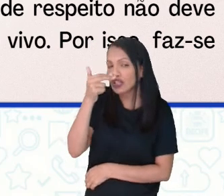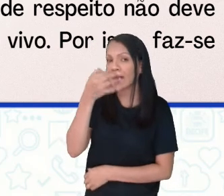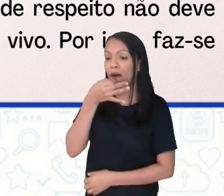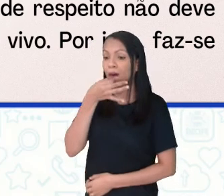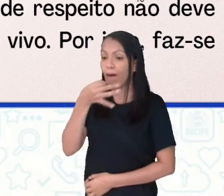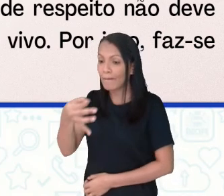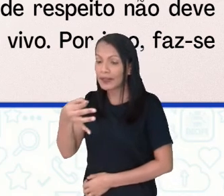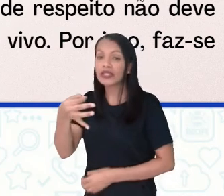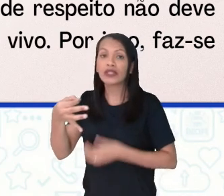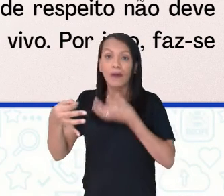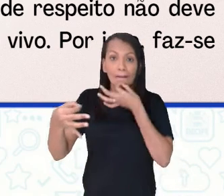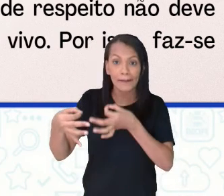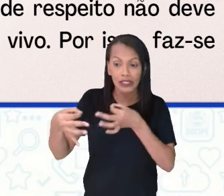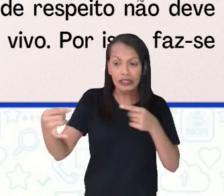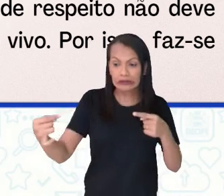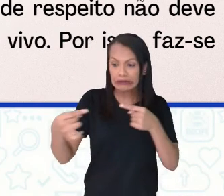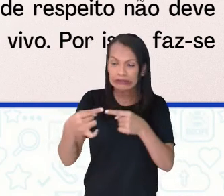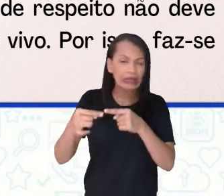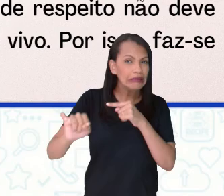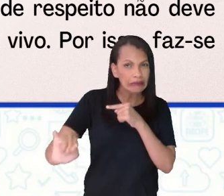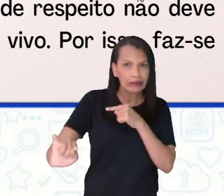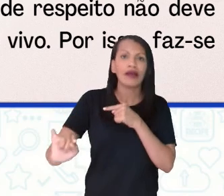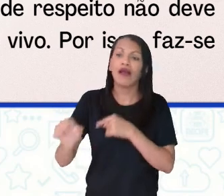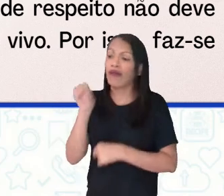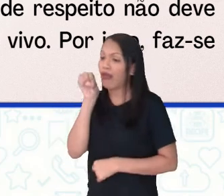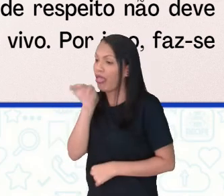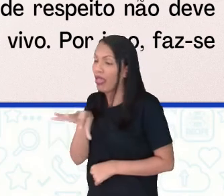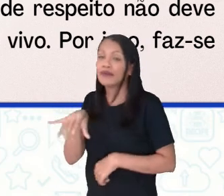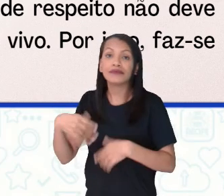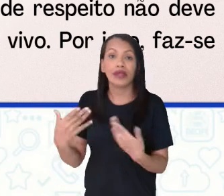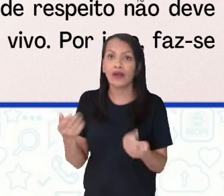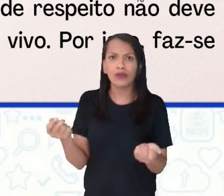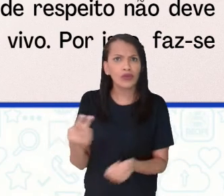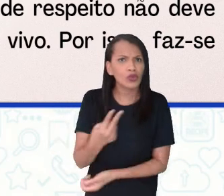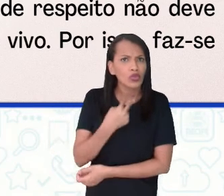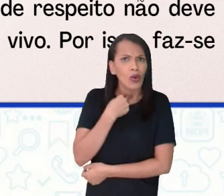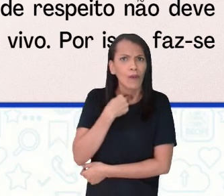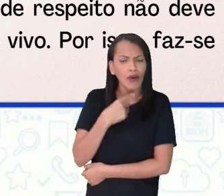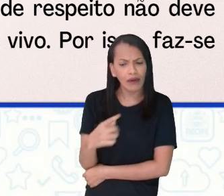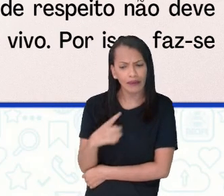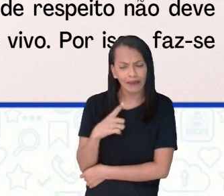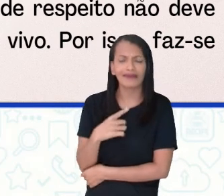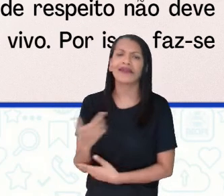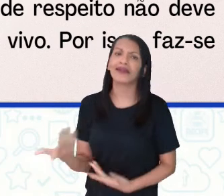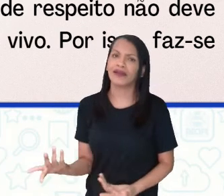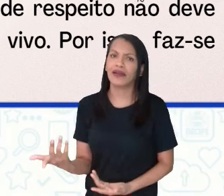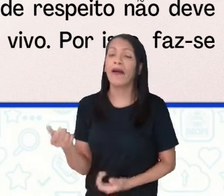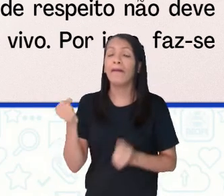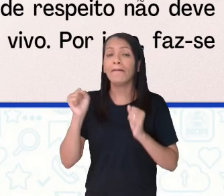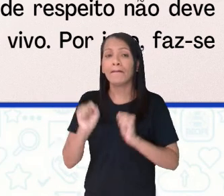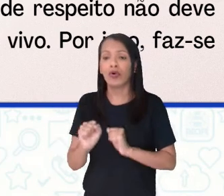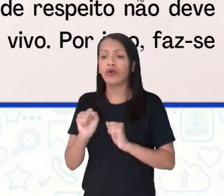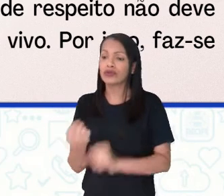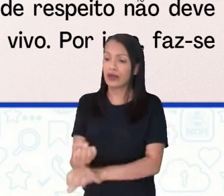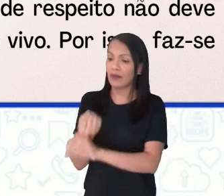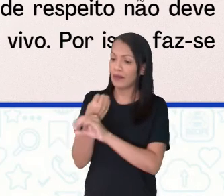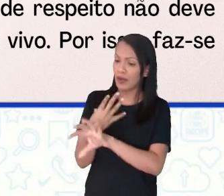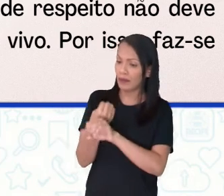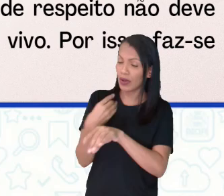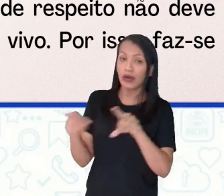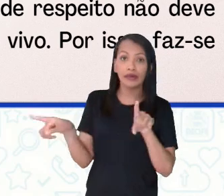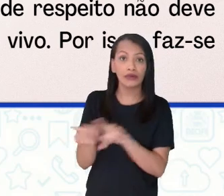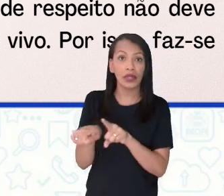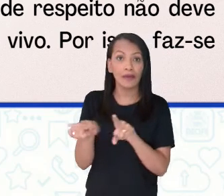falta de respeito não deve existir em hipótese alguma, seja por trás das telas ou ao vivo. Por